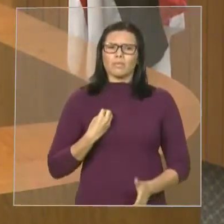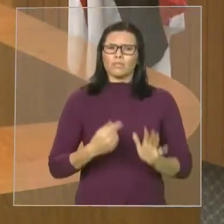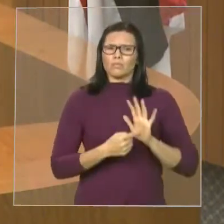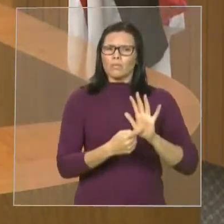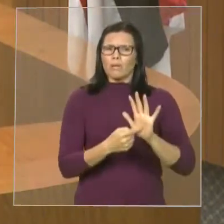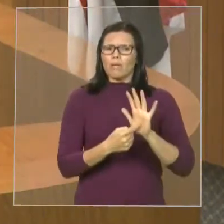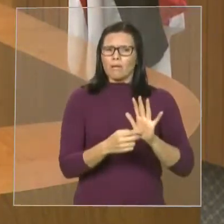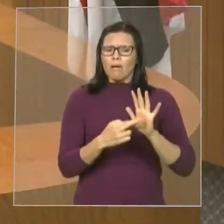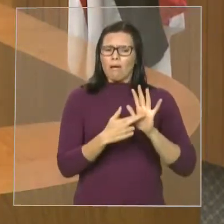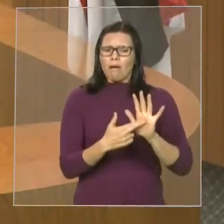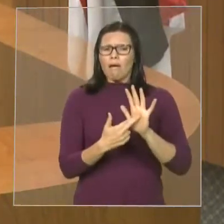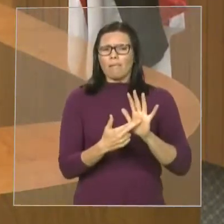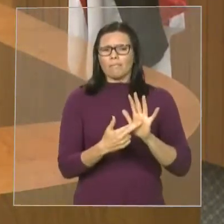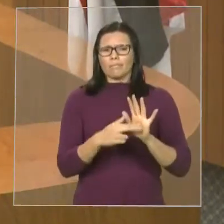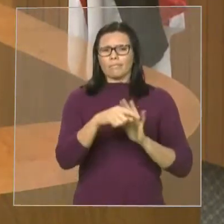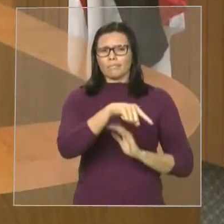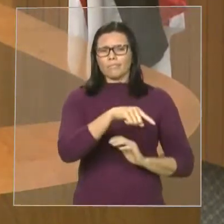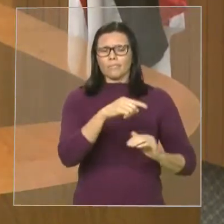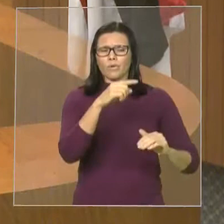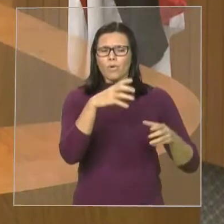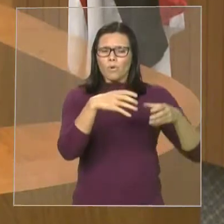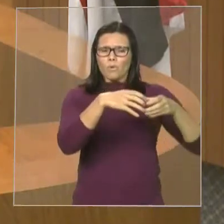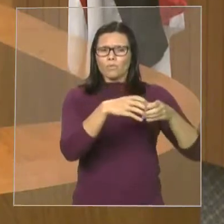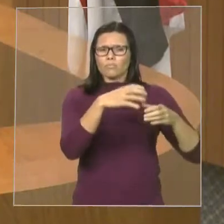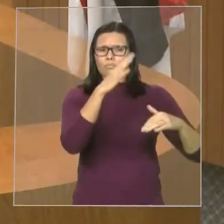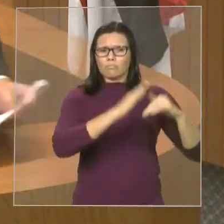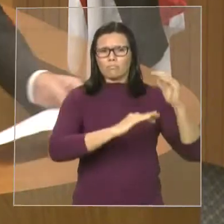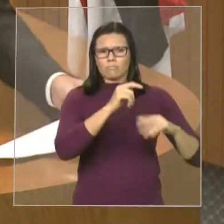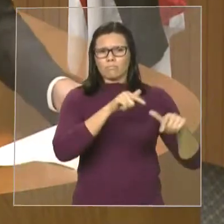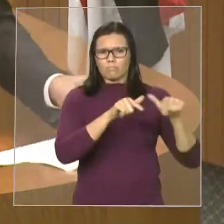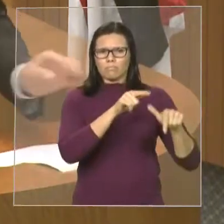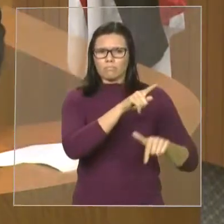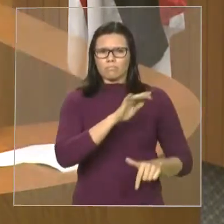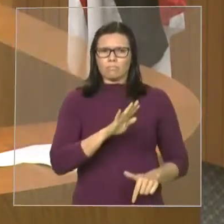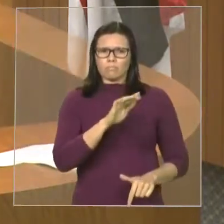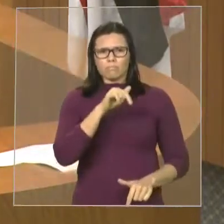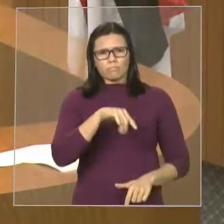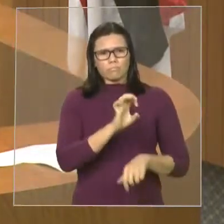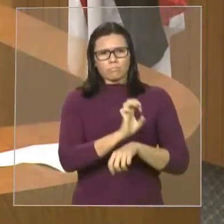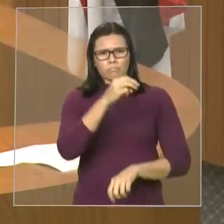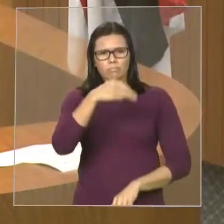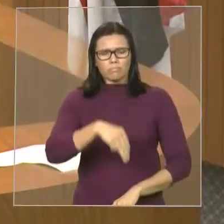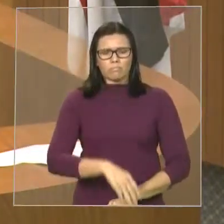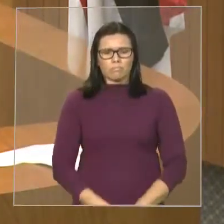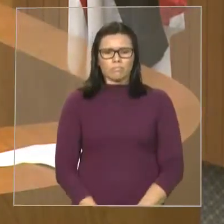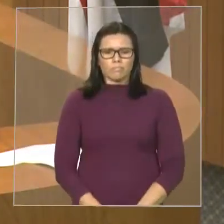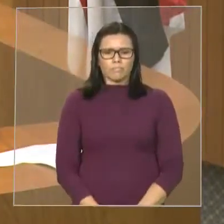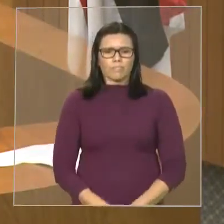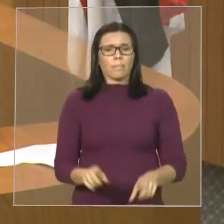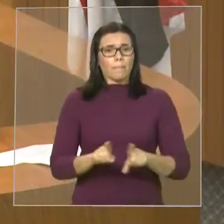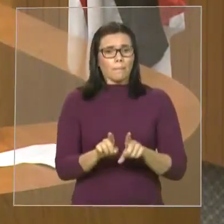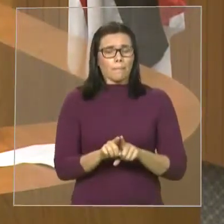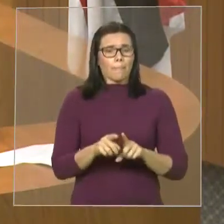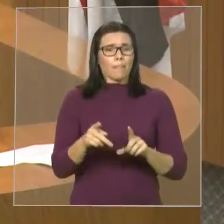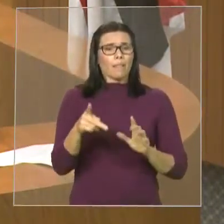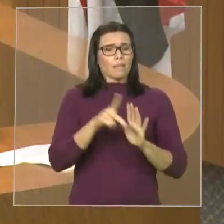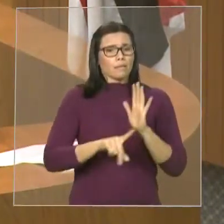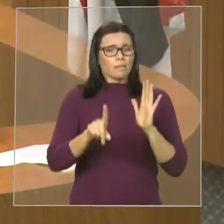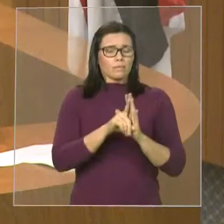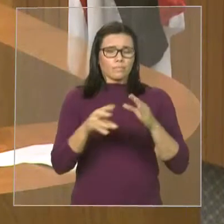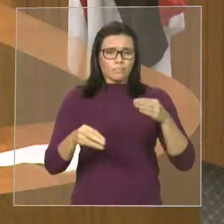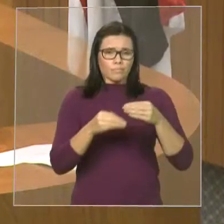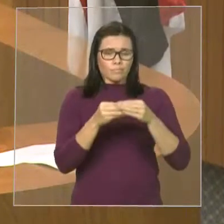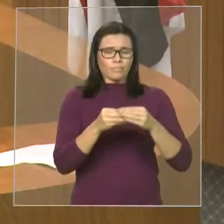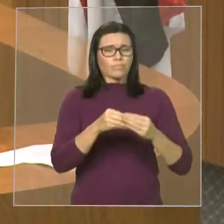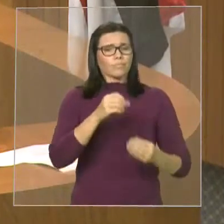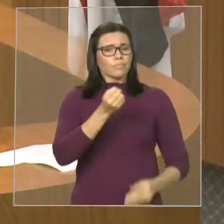outro lado, senhoras e senhores deputados, o projeto de lei complementar 007/2017, da forma